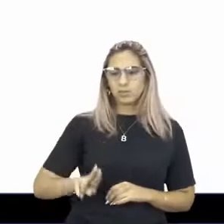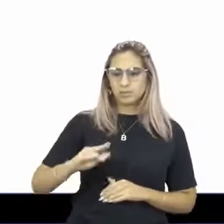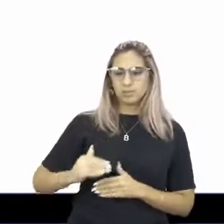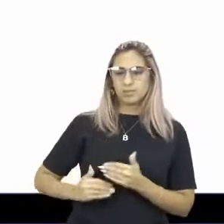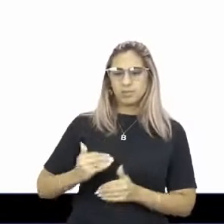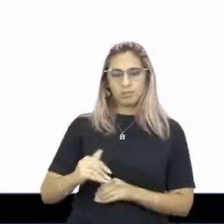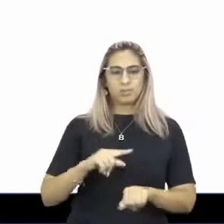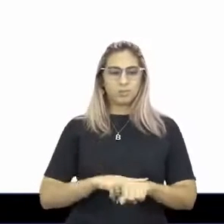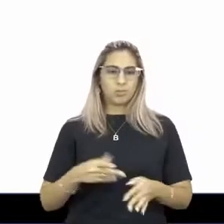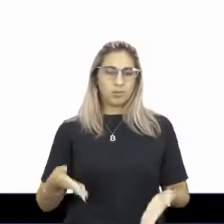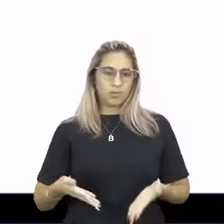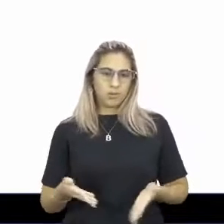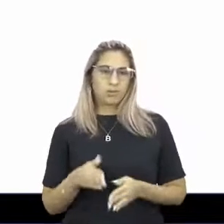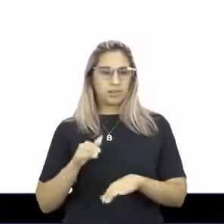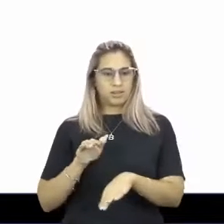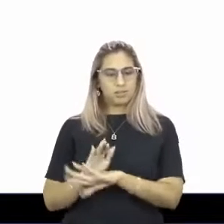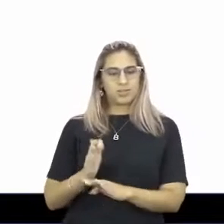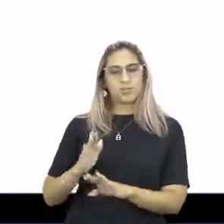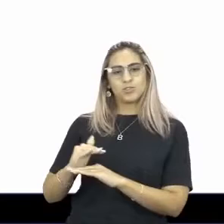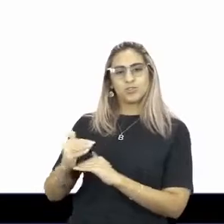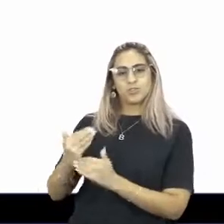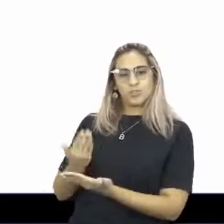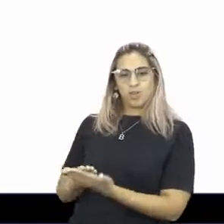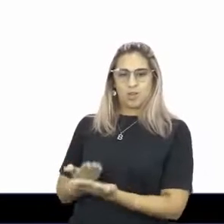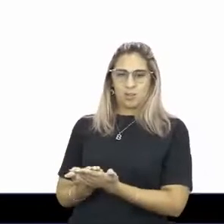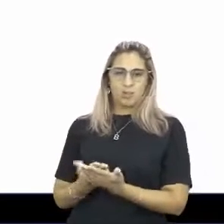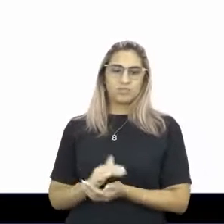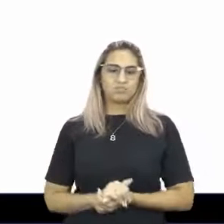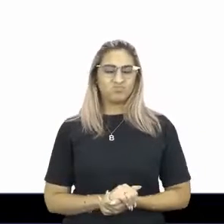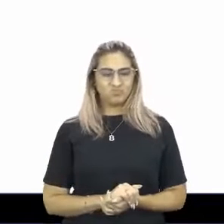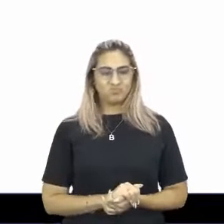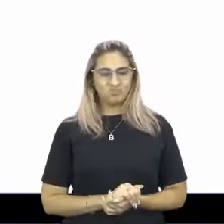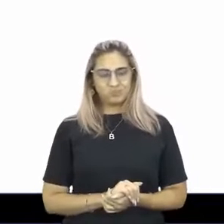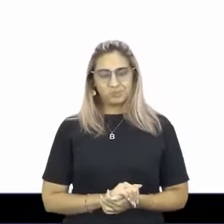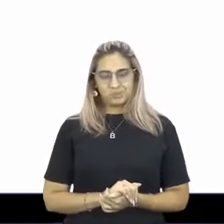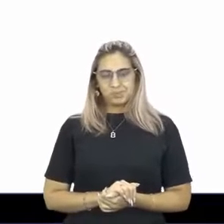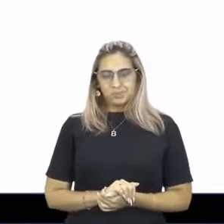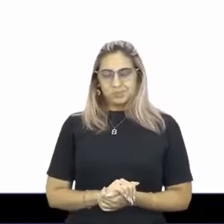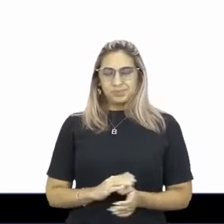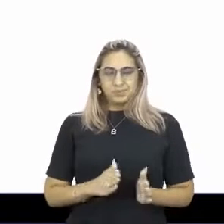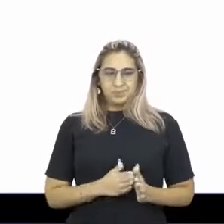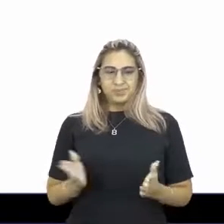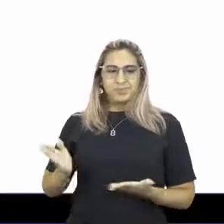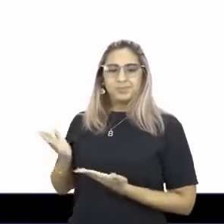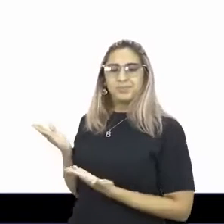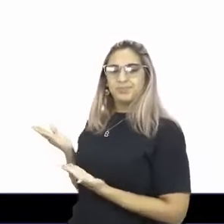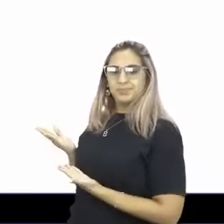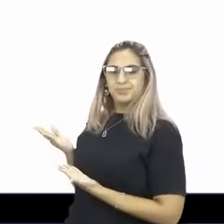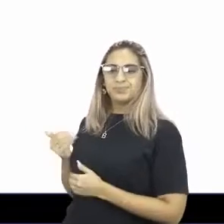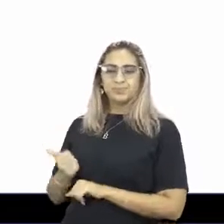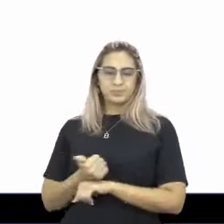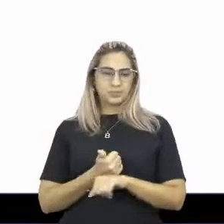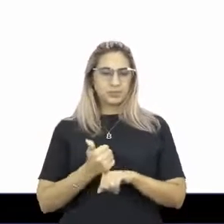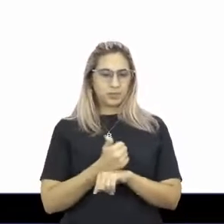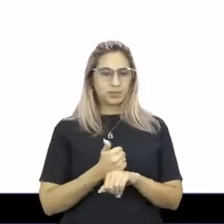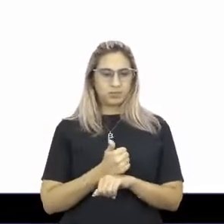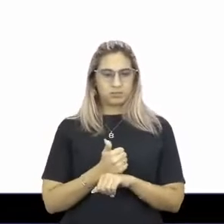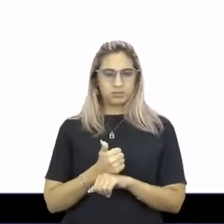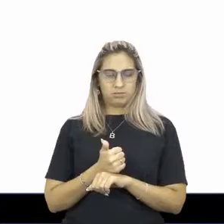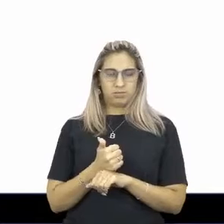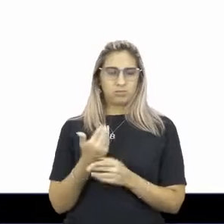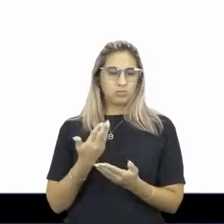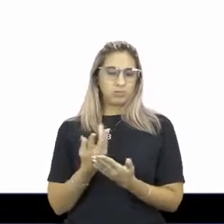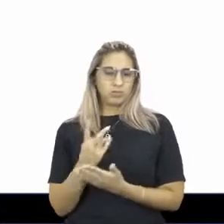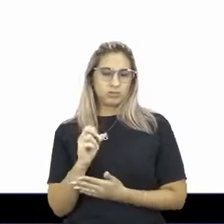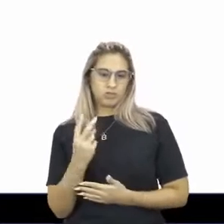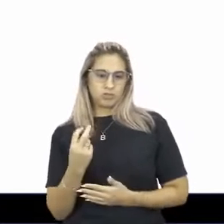no momento da atribuição de aulas. Então, passado essa parte aqui, ele vem aqui para a parte de atuação profissional em 2024. O